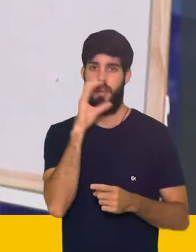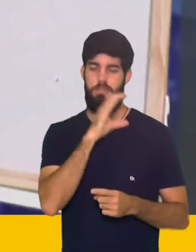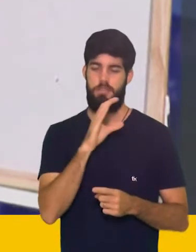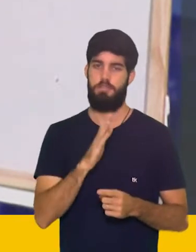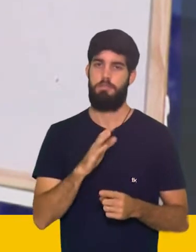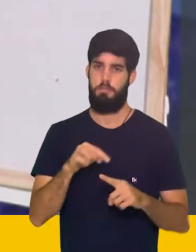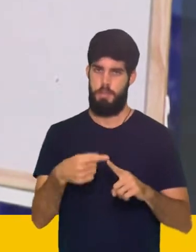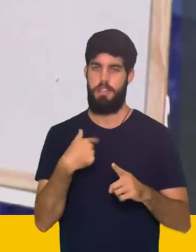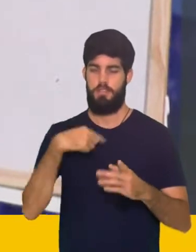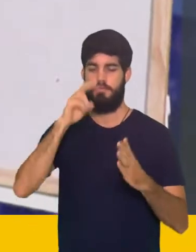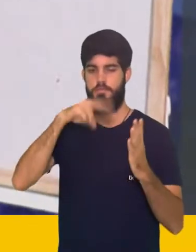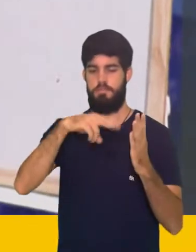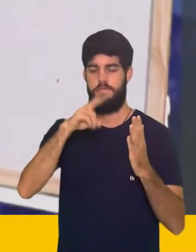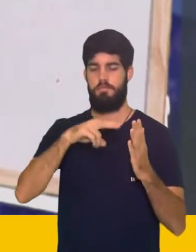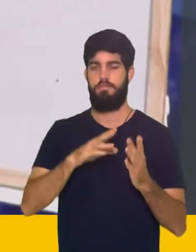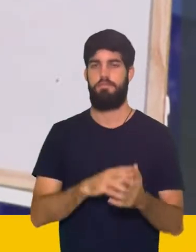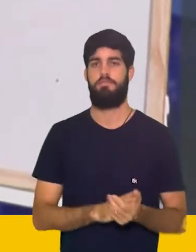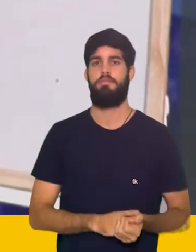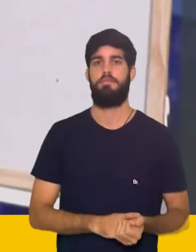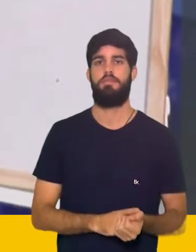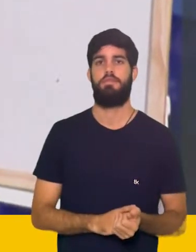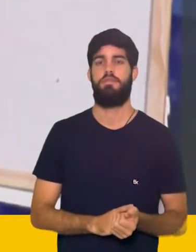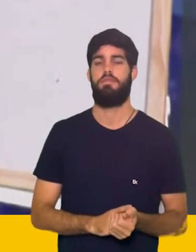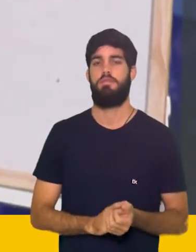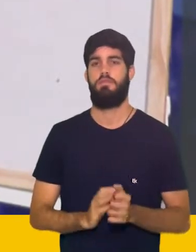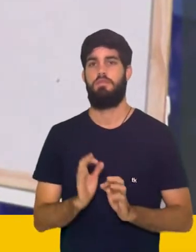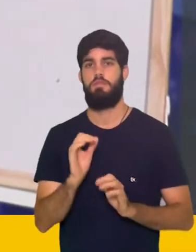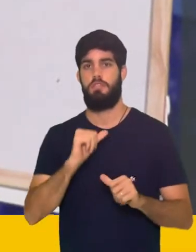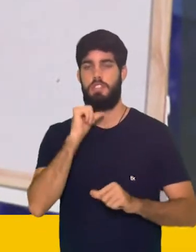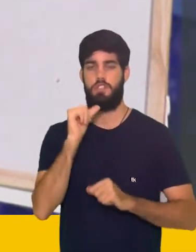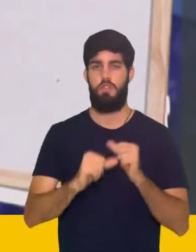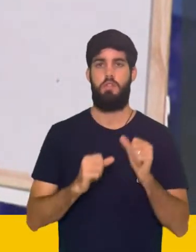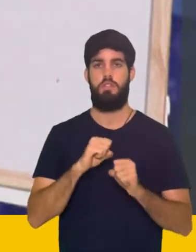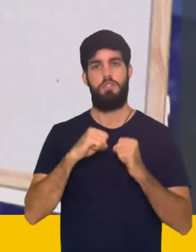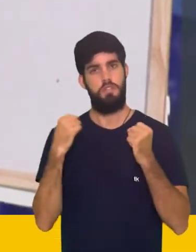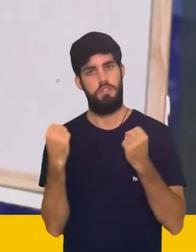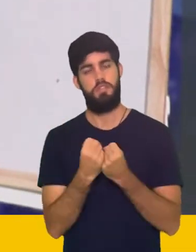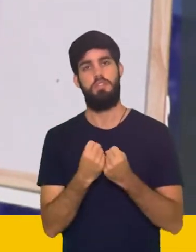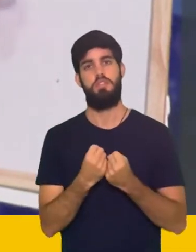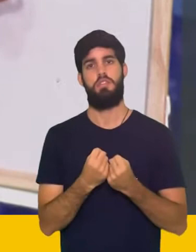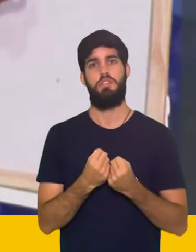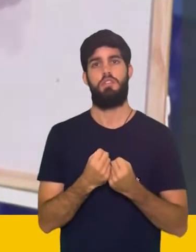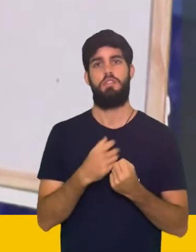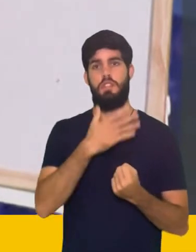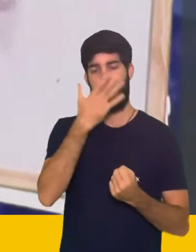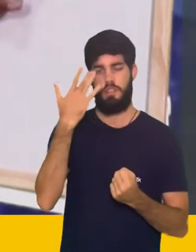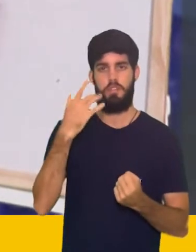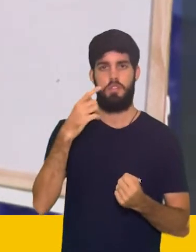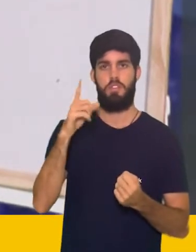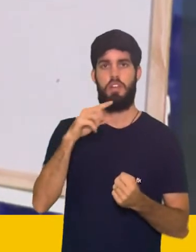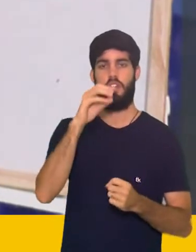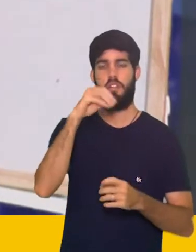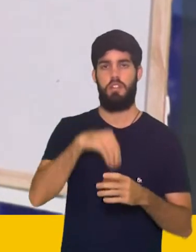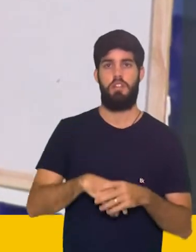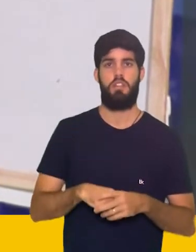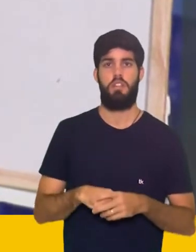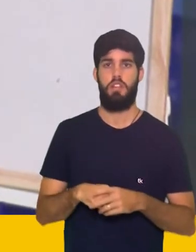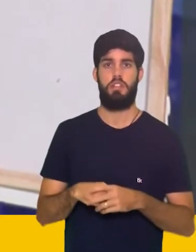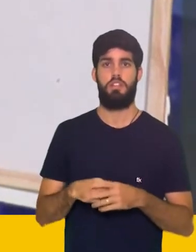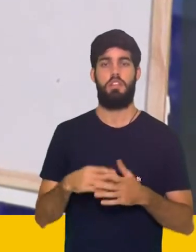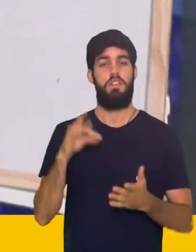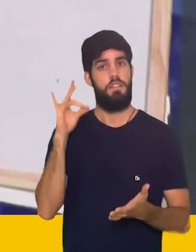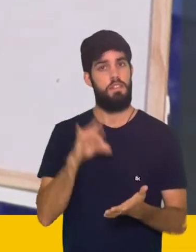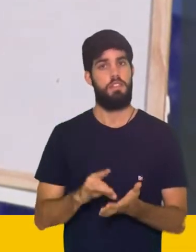você. Transformar a sociedade, dando ao eleitor a real importância